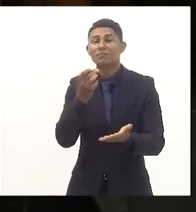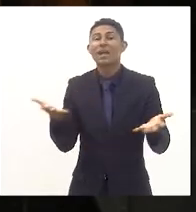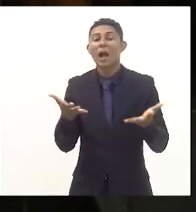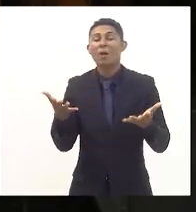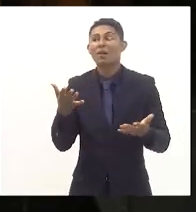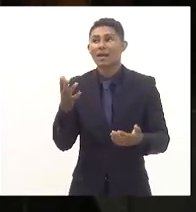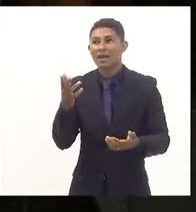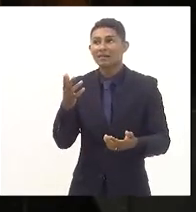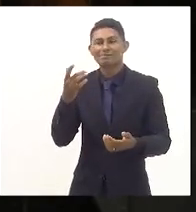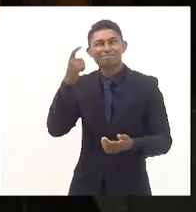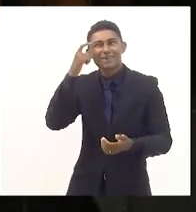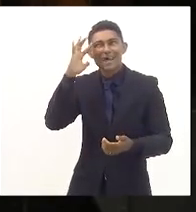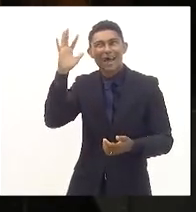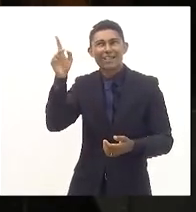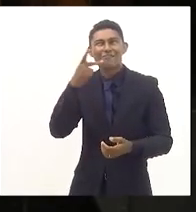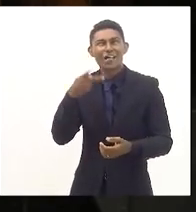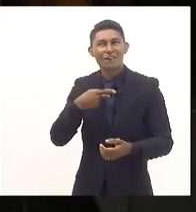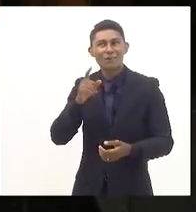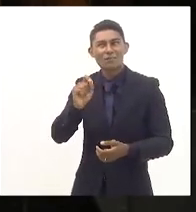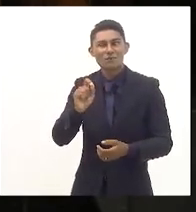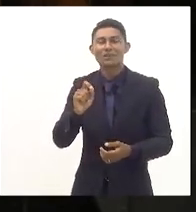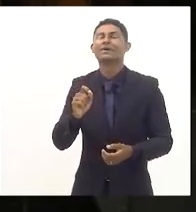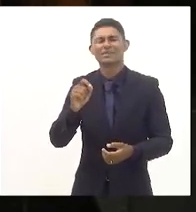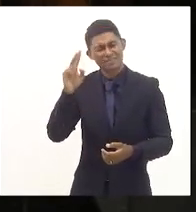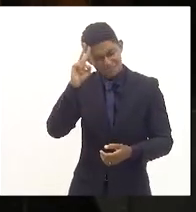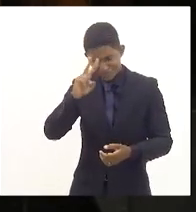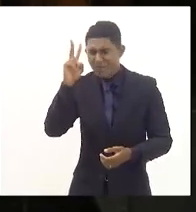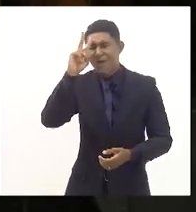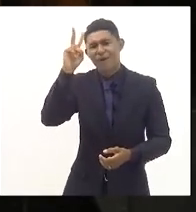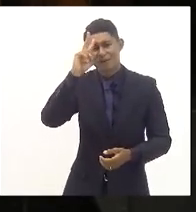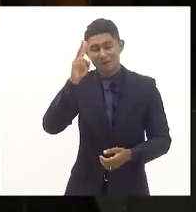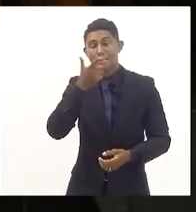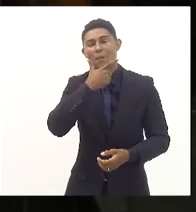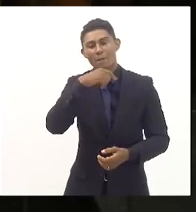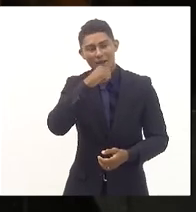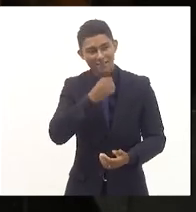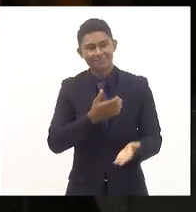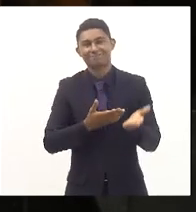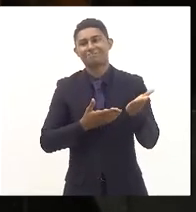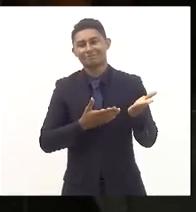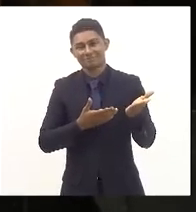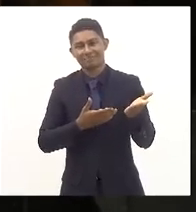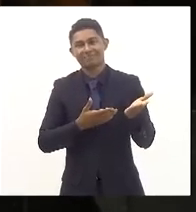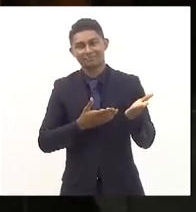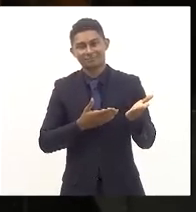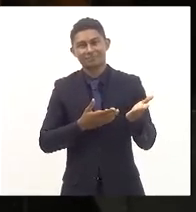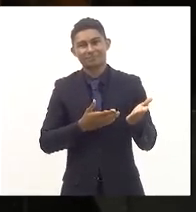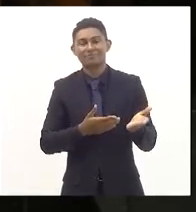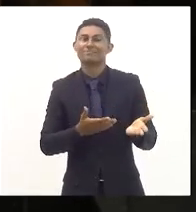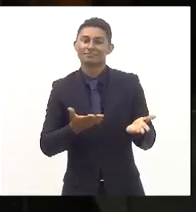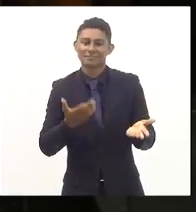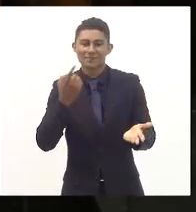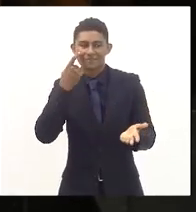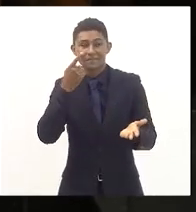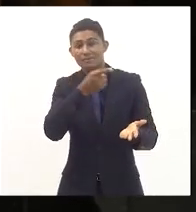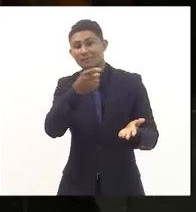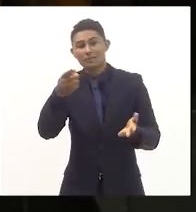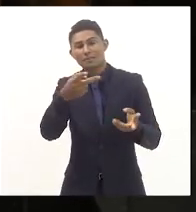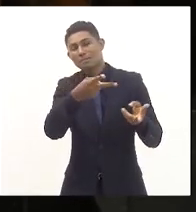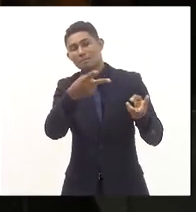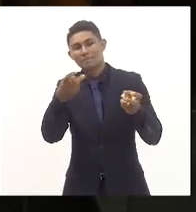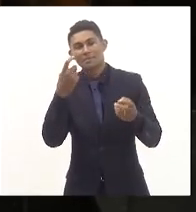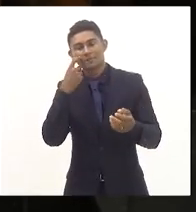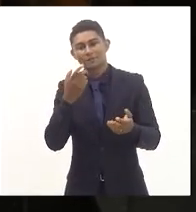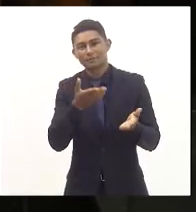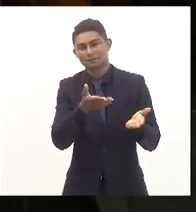momento eu me lembro então a minha saudação principal meu pai pessoa que se como se percebe pela perda